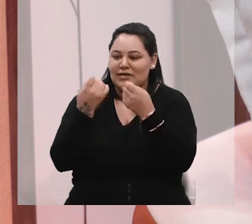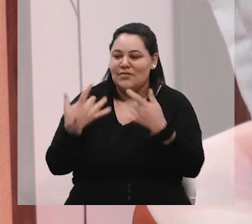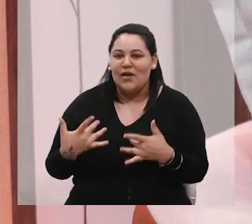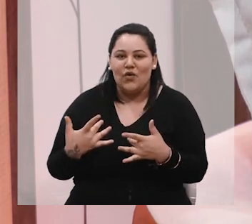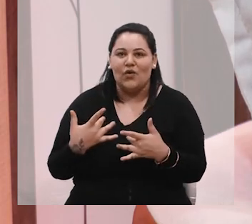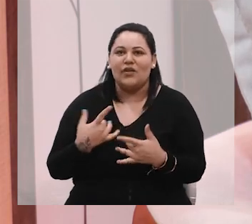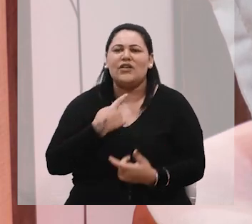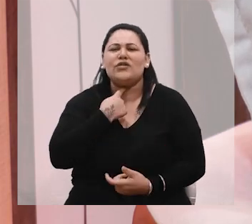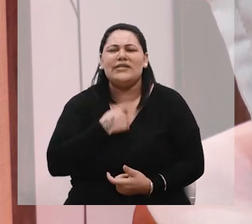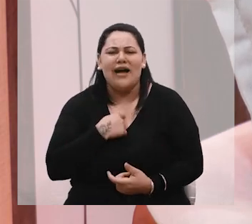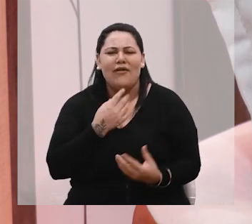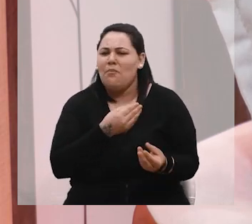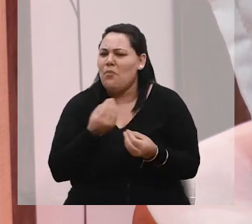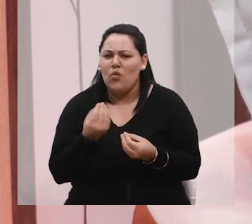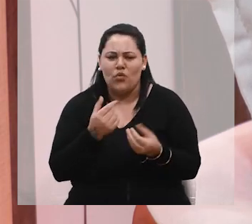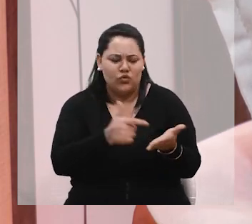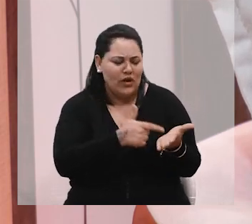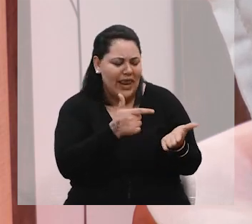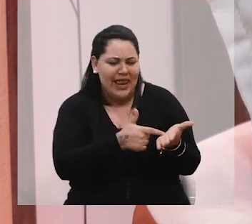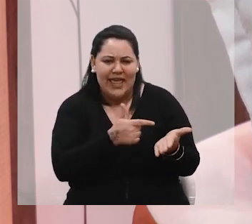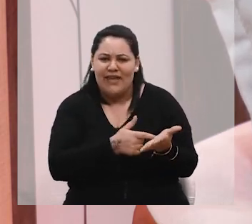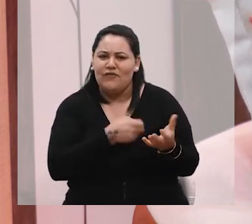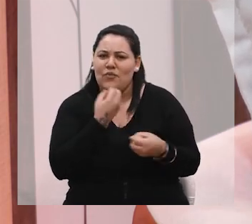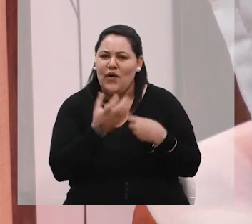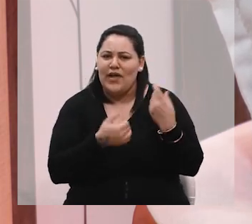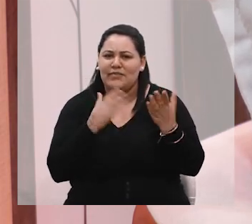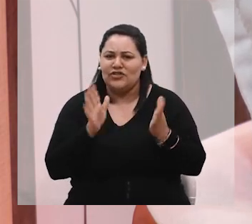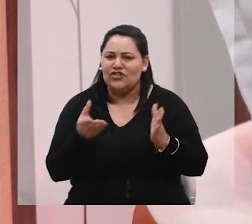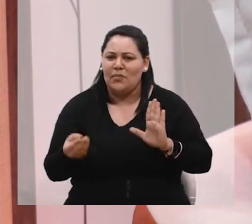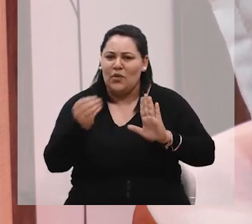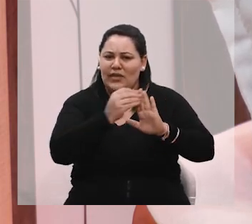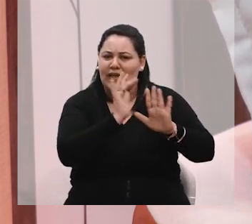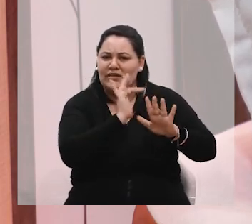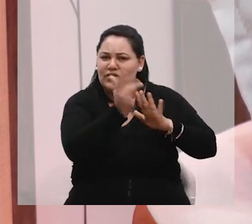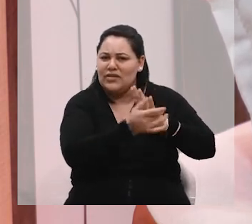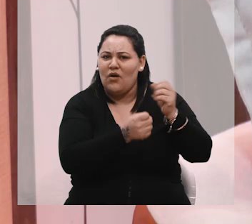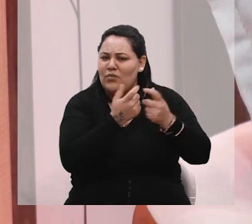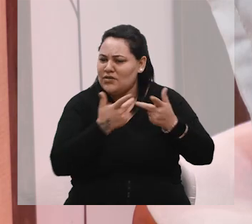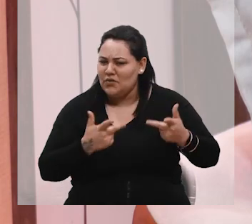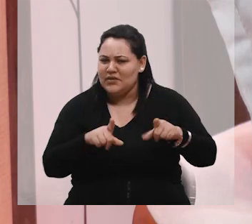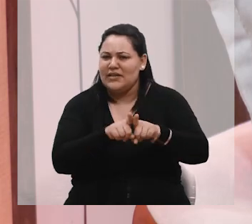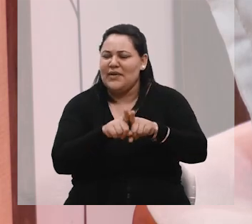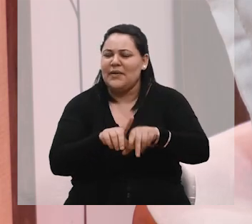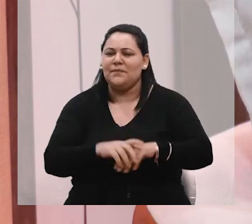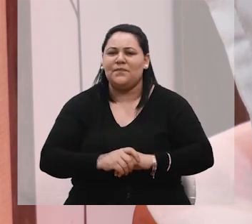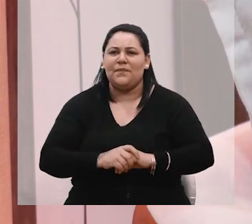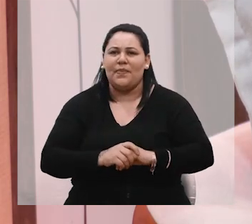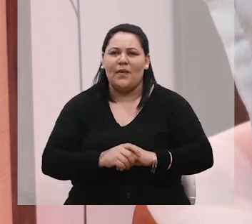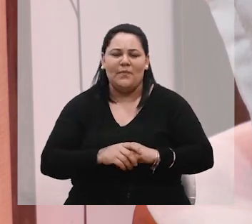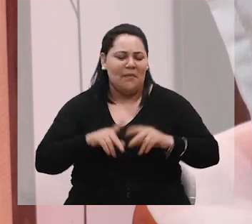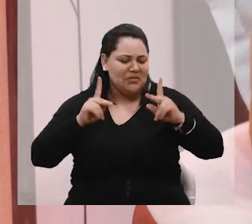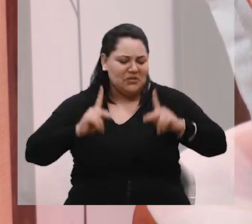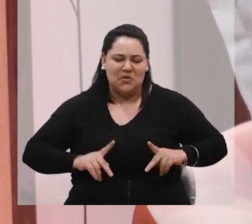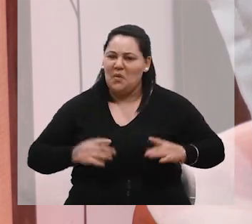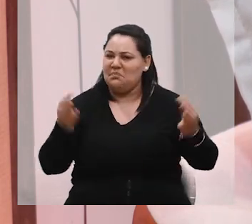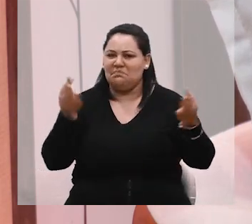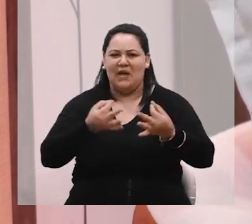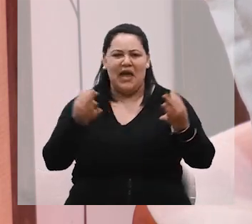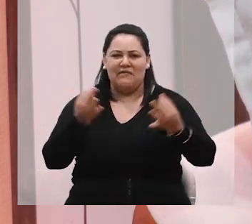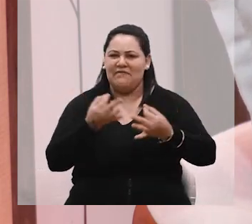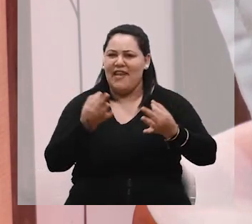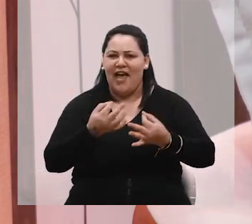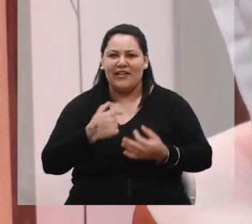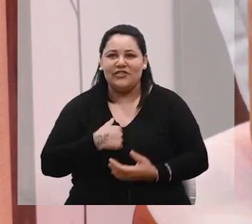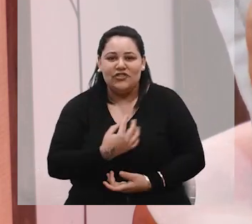comentou, enfim, que gostava muito da minha escrita, já tinha repostado algumas coisas, assim. Uma pessoa fantástica, que a